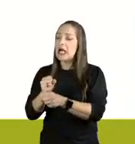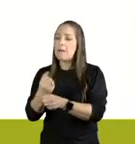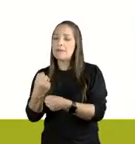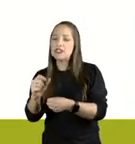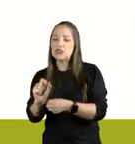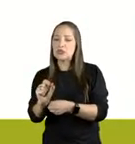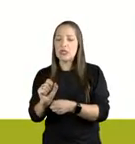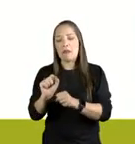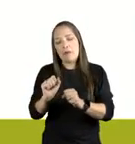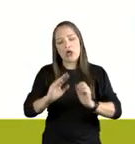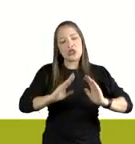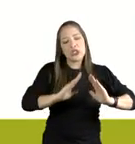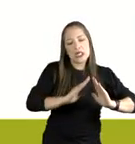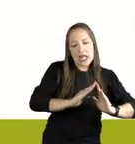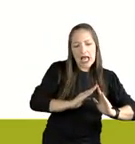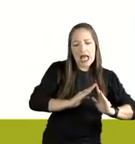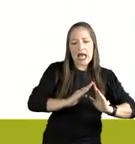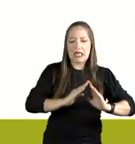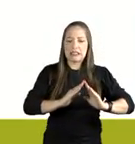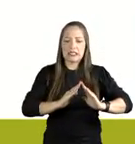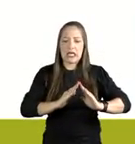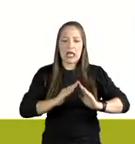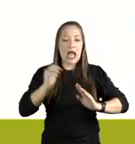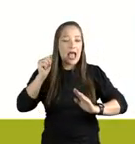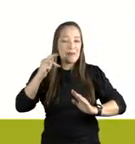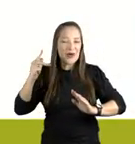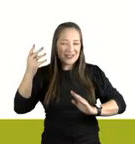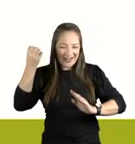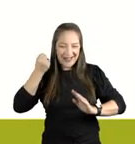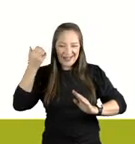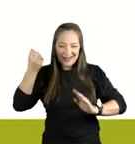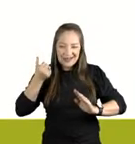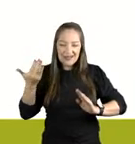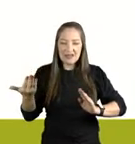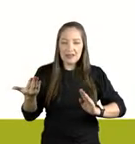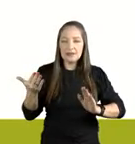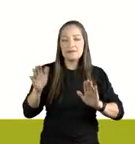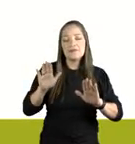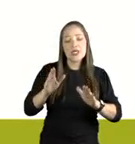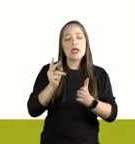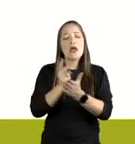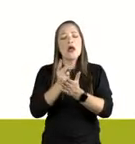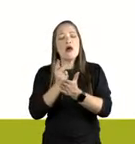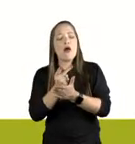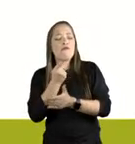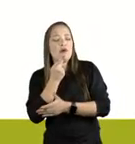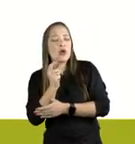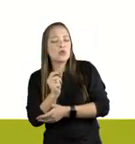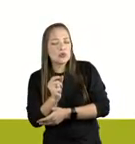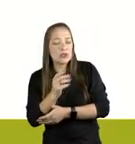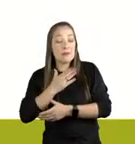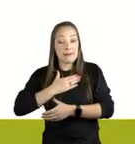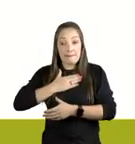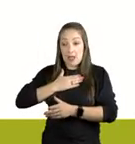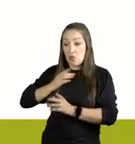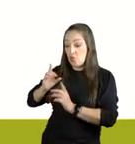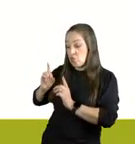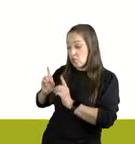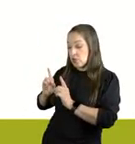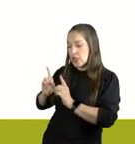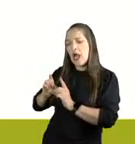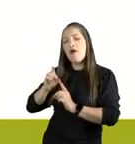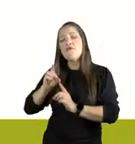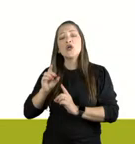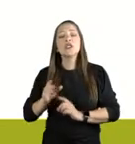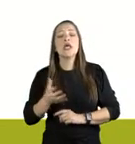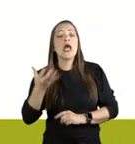ser sua aposentadoria. Geralmente, eu falo assim para os meus clientes, com quanto você quer se